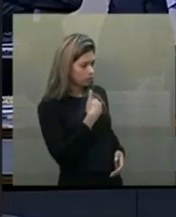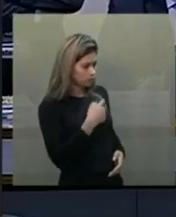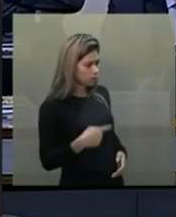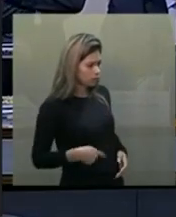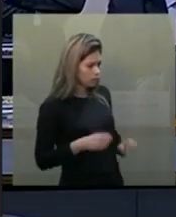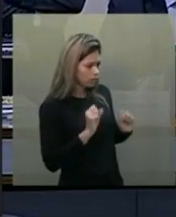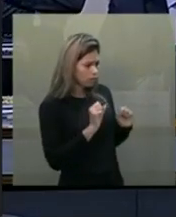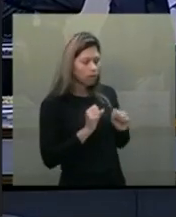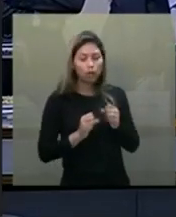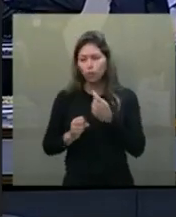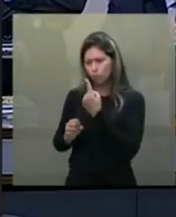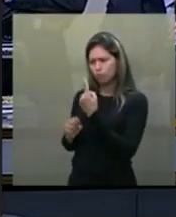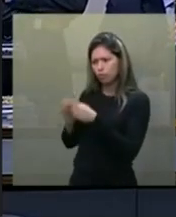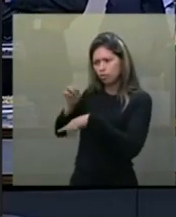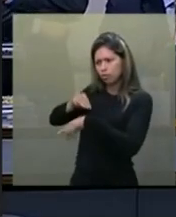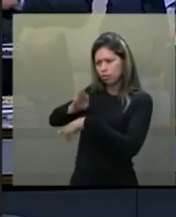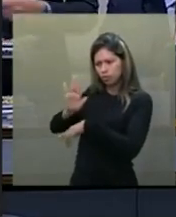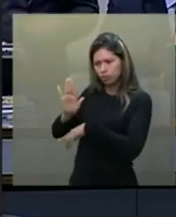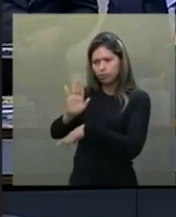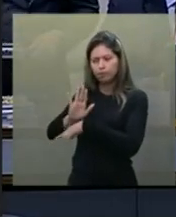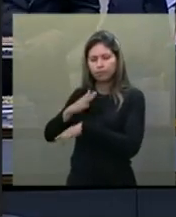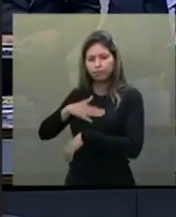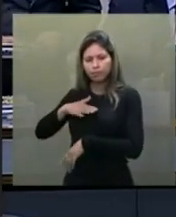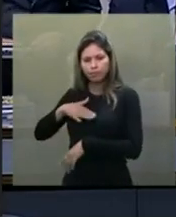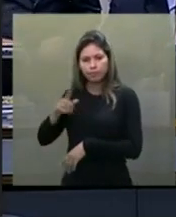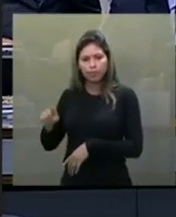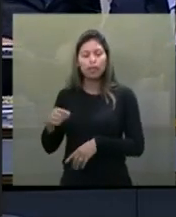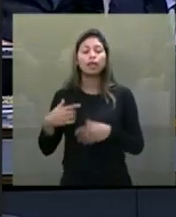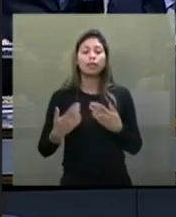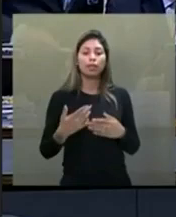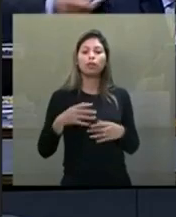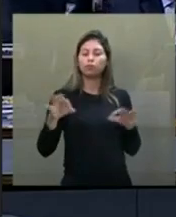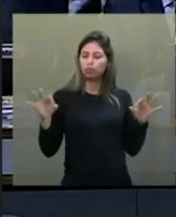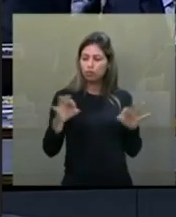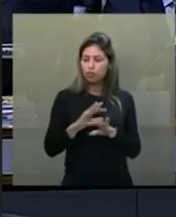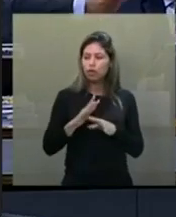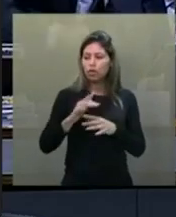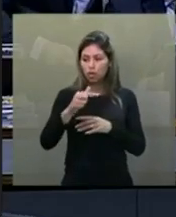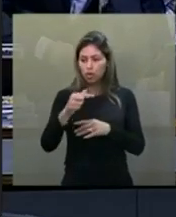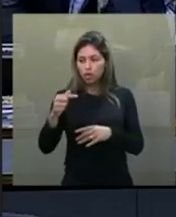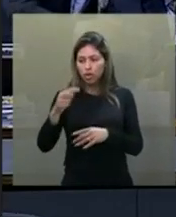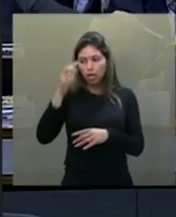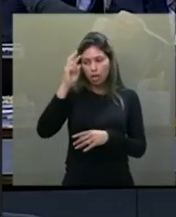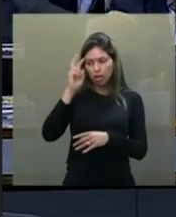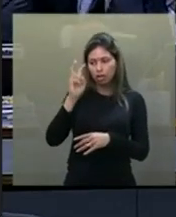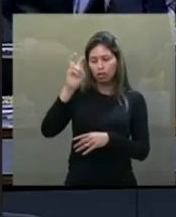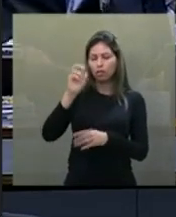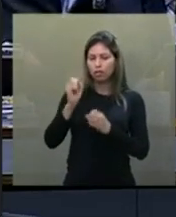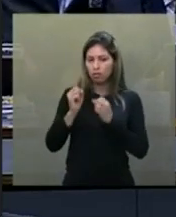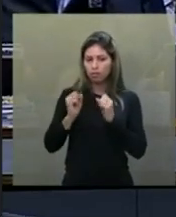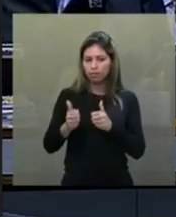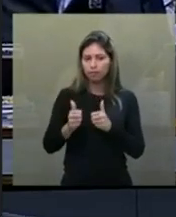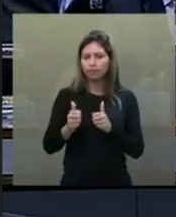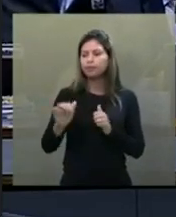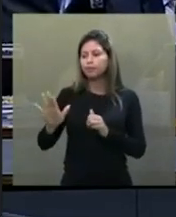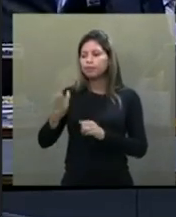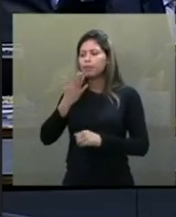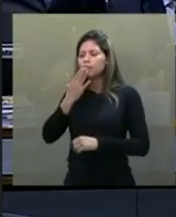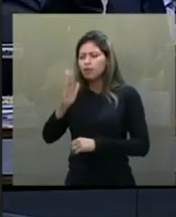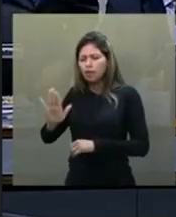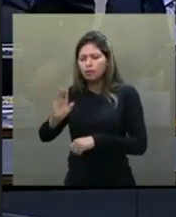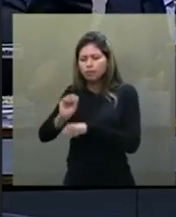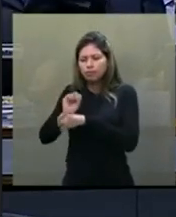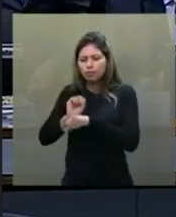Eu queria deixar essa sugestão para a gente poder depois fazer debates, comparando uma com a outra, e quem